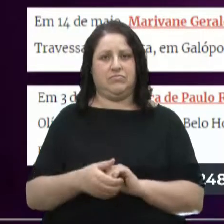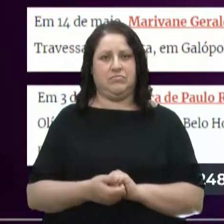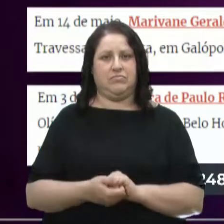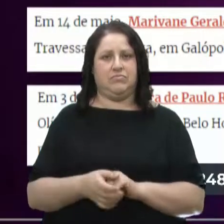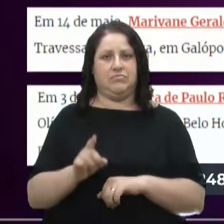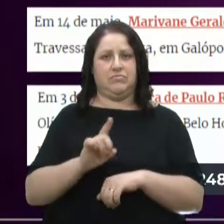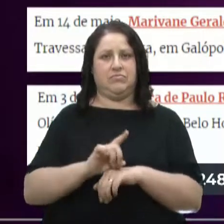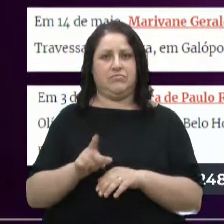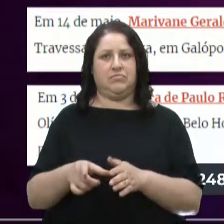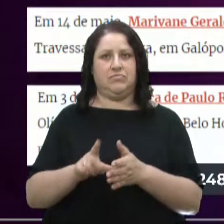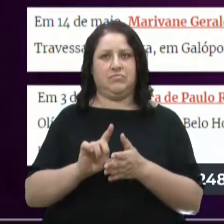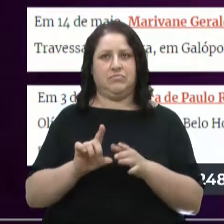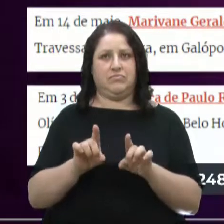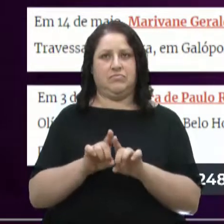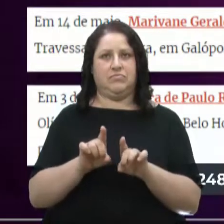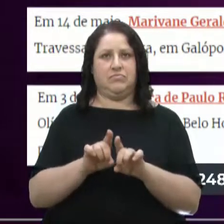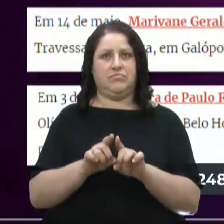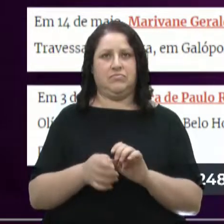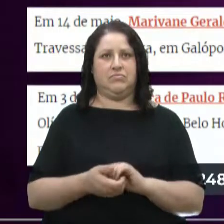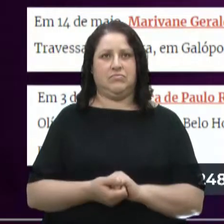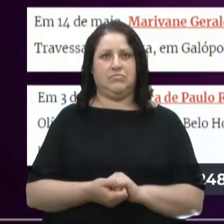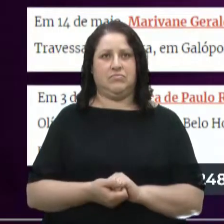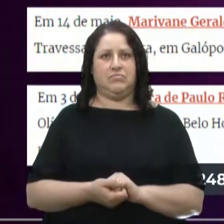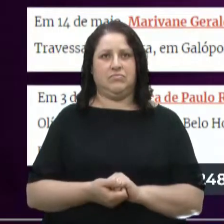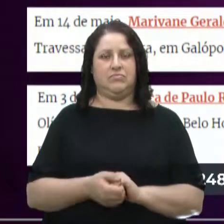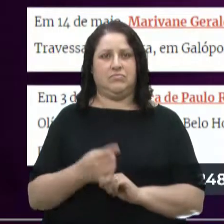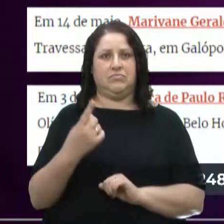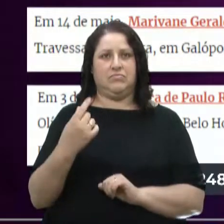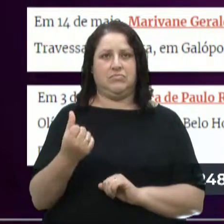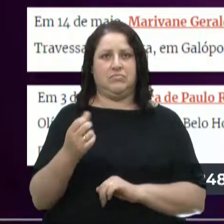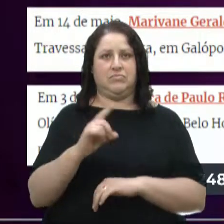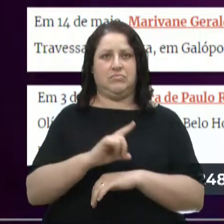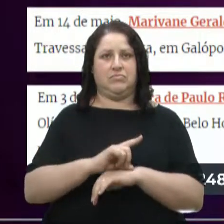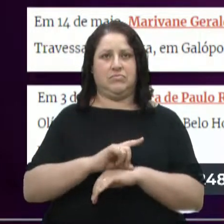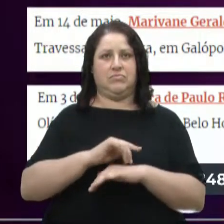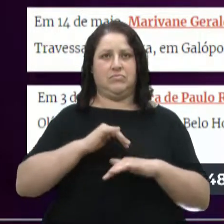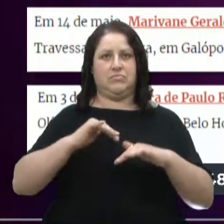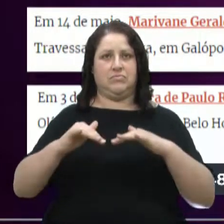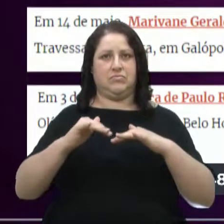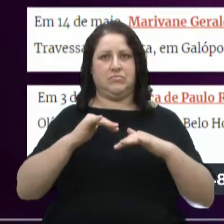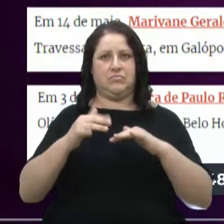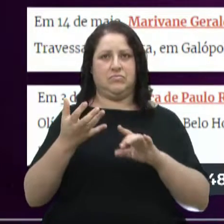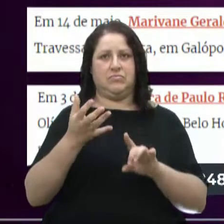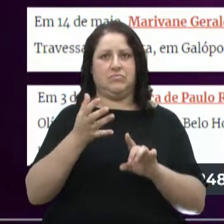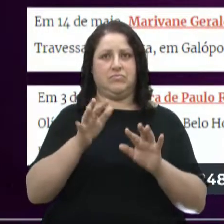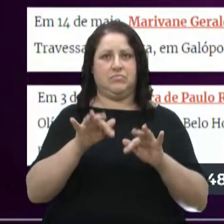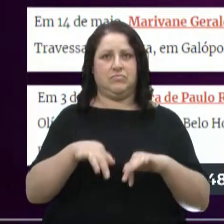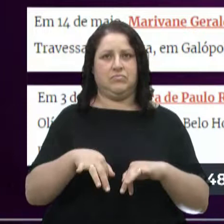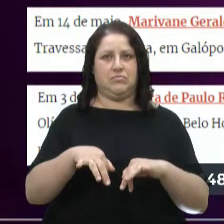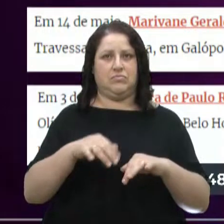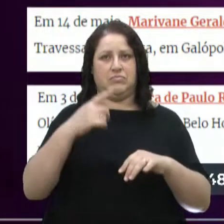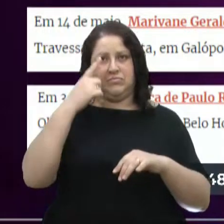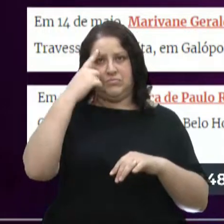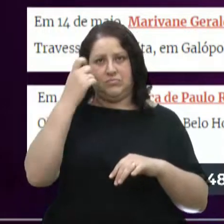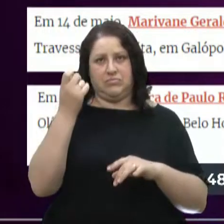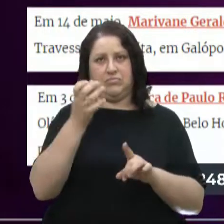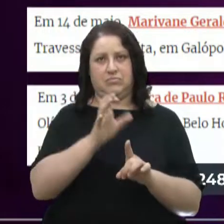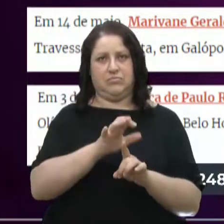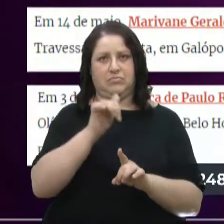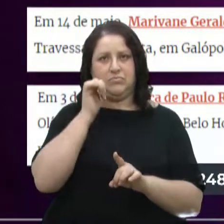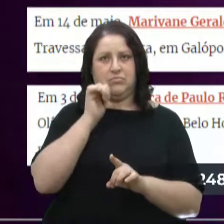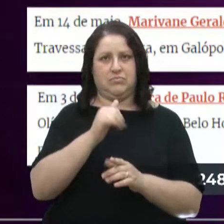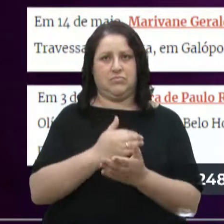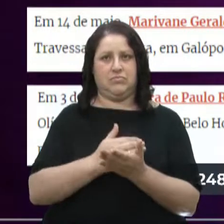que antecede também os 16 dias de ativismo pelo fim da violência contra a mulher, que se